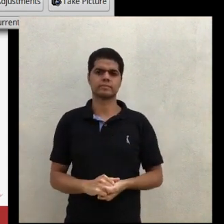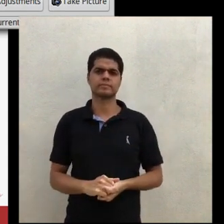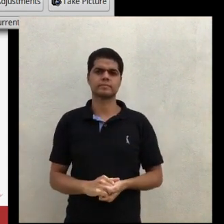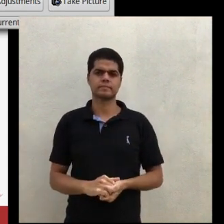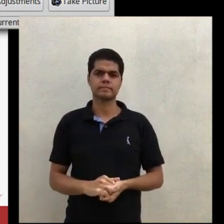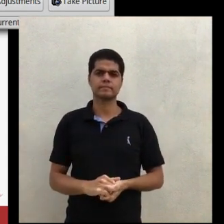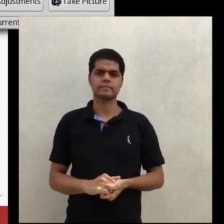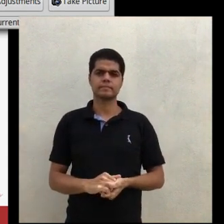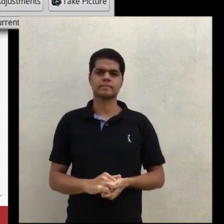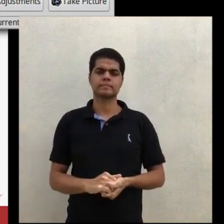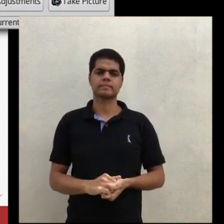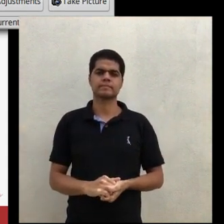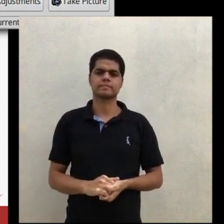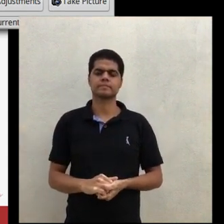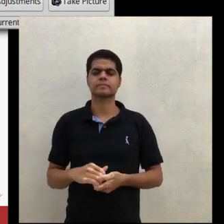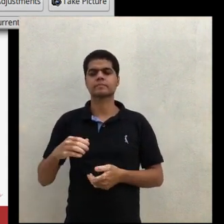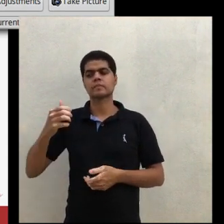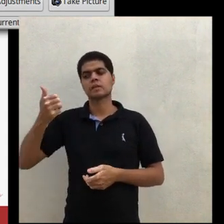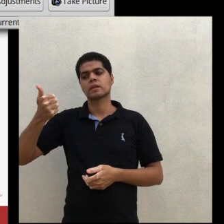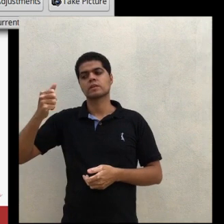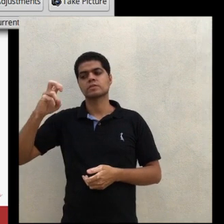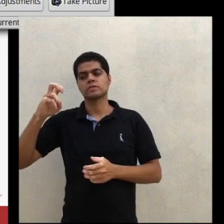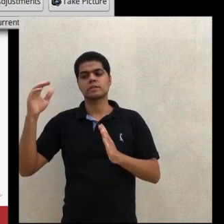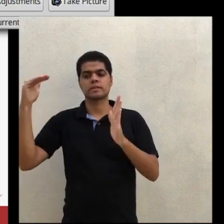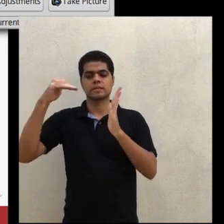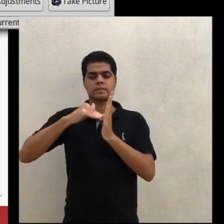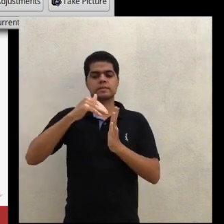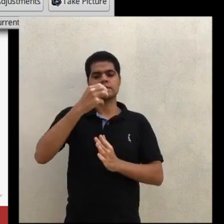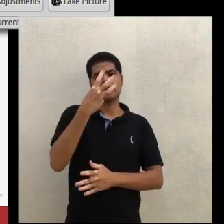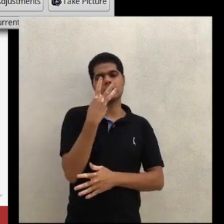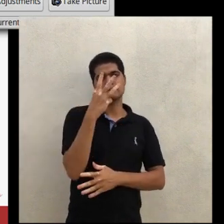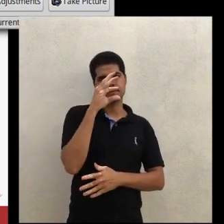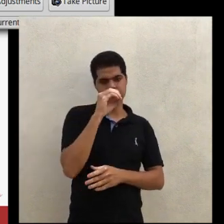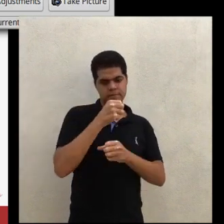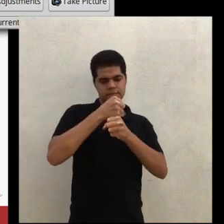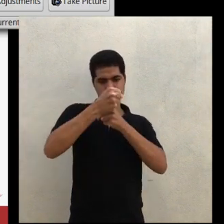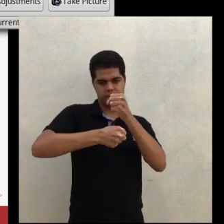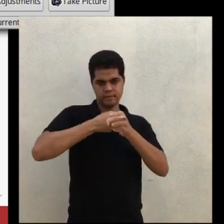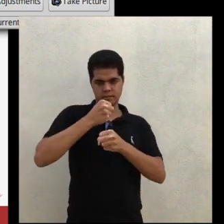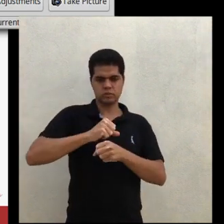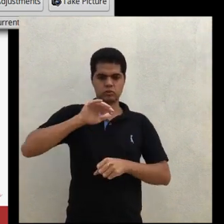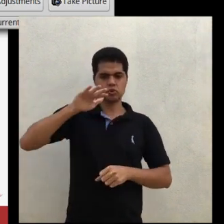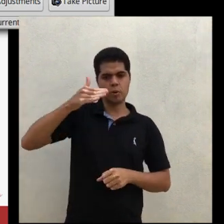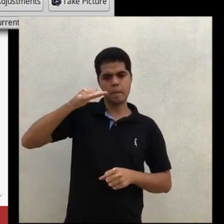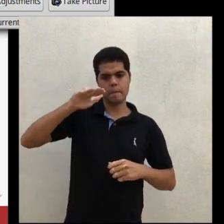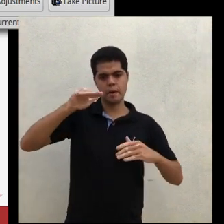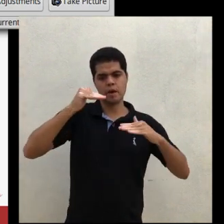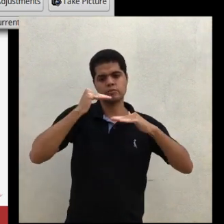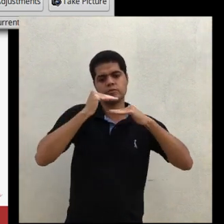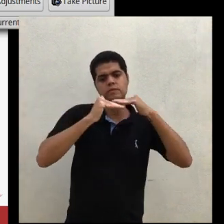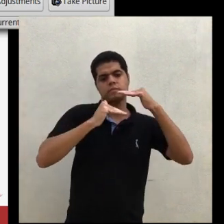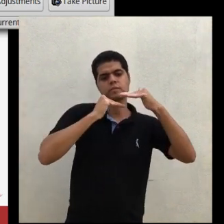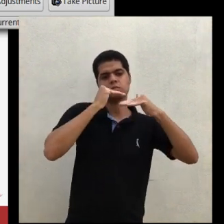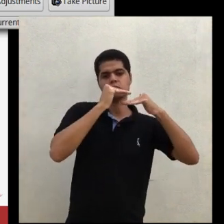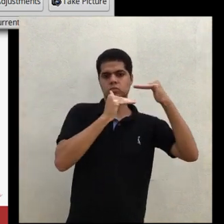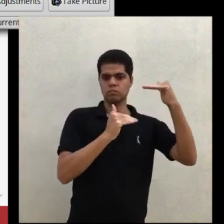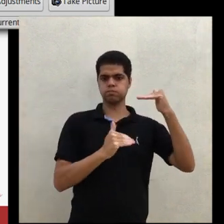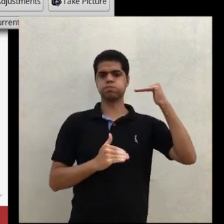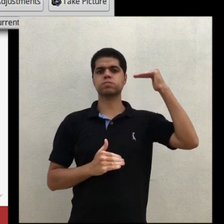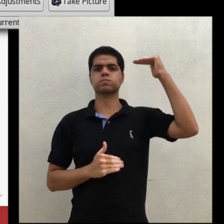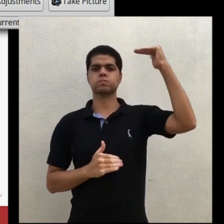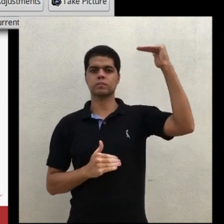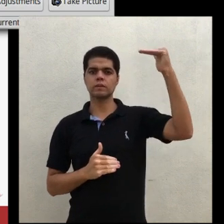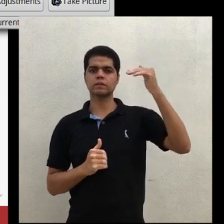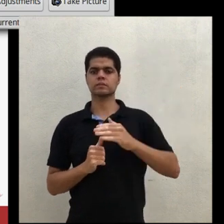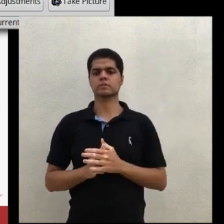uma experiência média e vai passando a ser uma experiência alta. Se você tiver aqui um cara com 29 anos, a maior